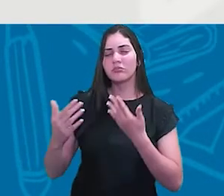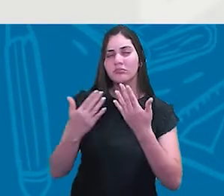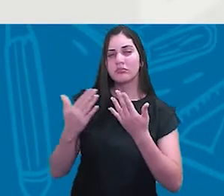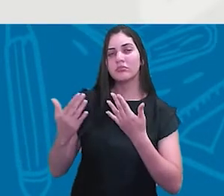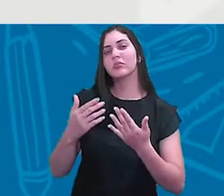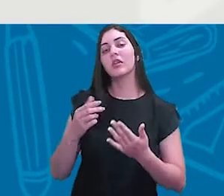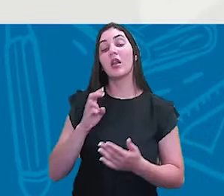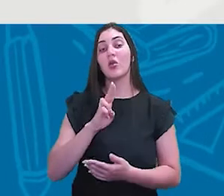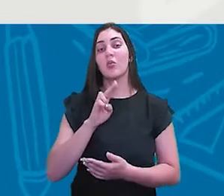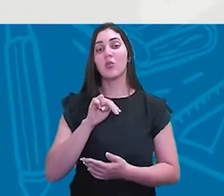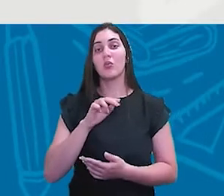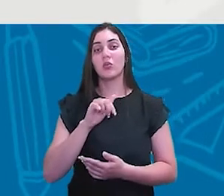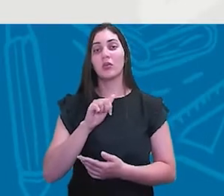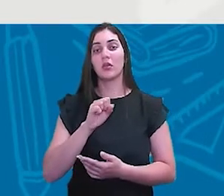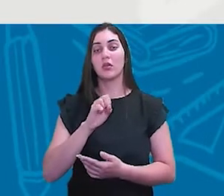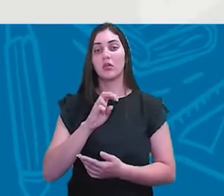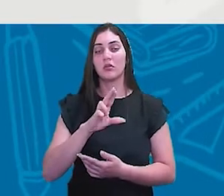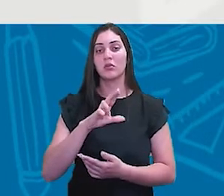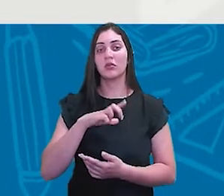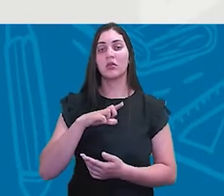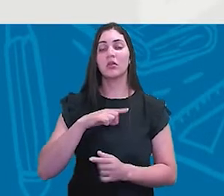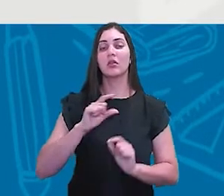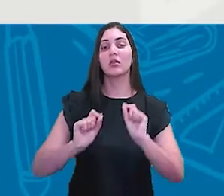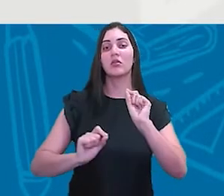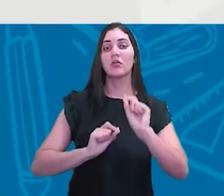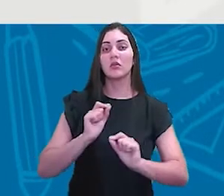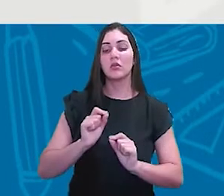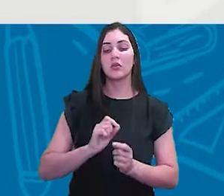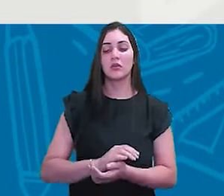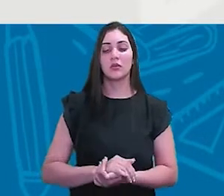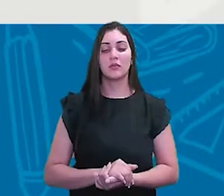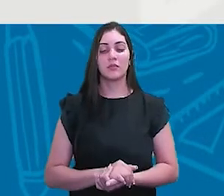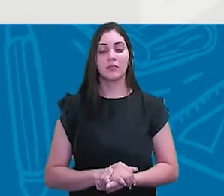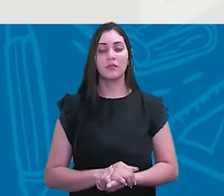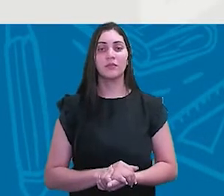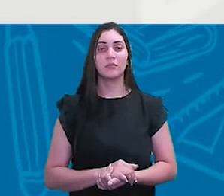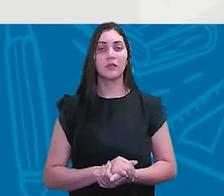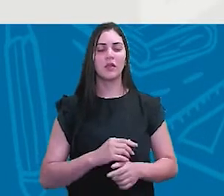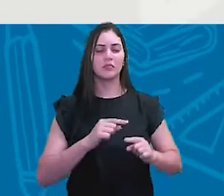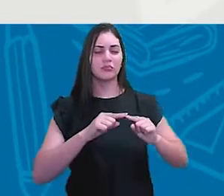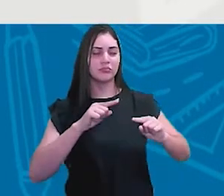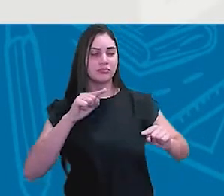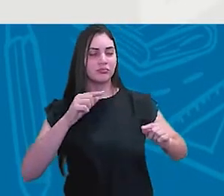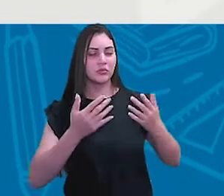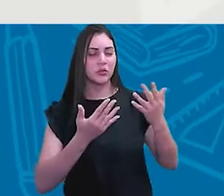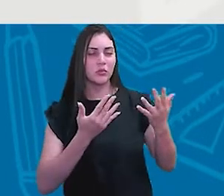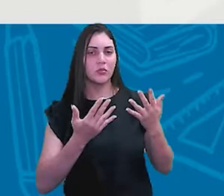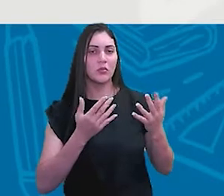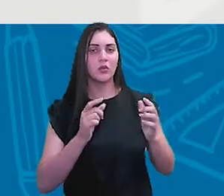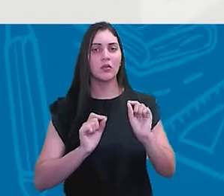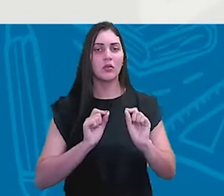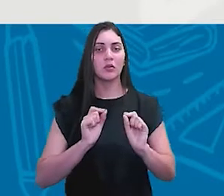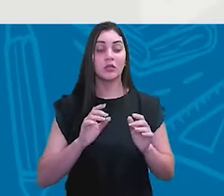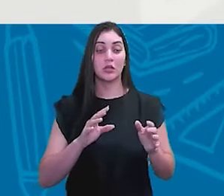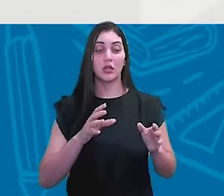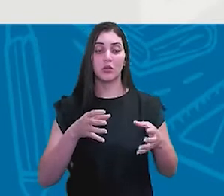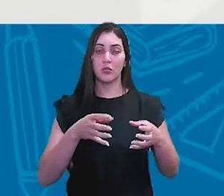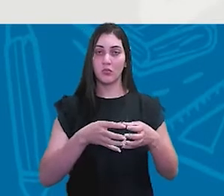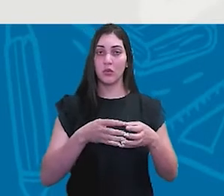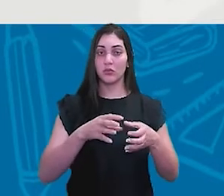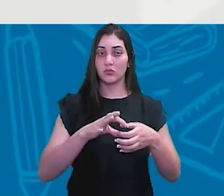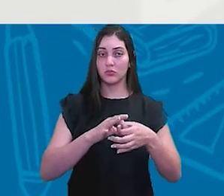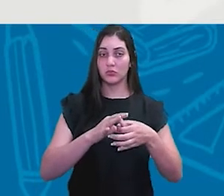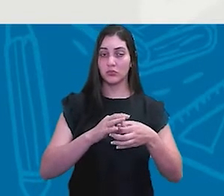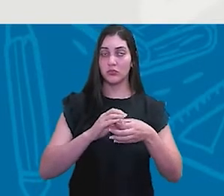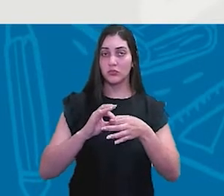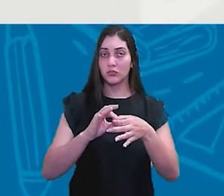a Unasul, ela teria uma condição de dar essas diretrizes, né, de que esse bloco pudesse se unir mais e crescer